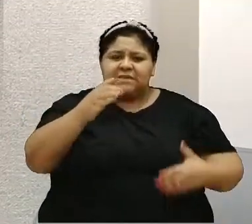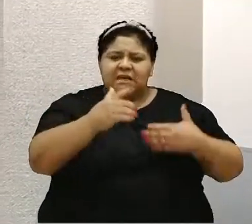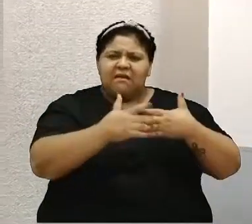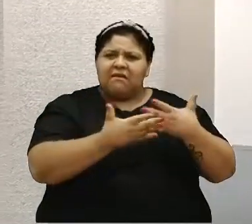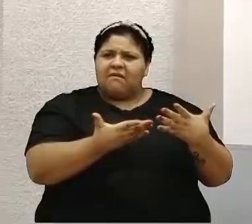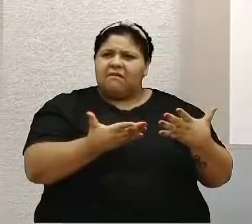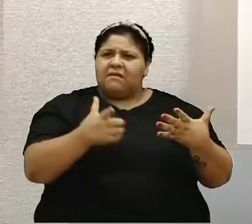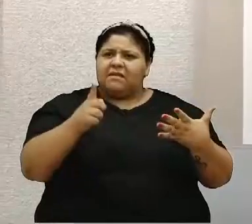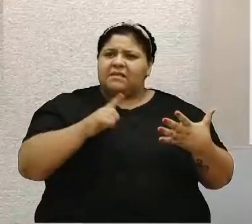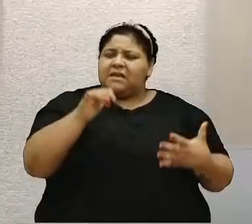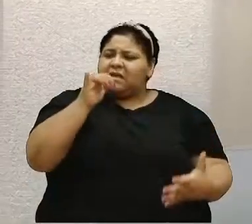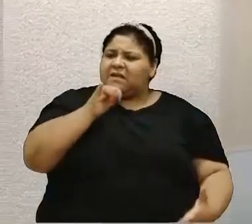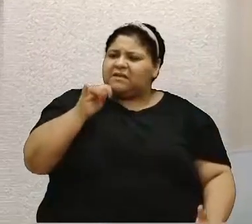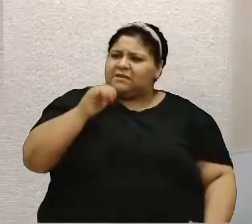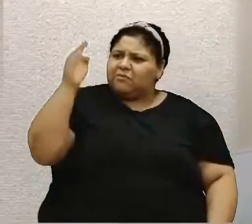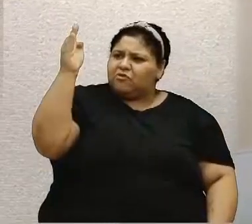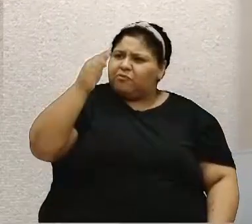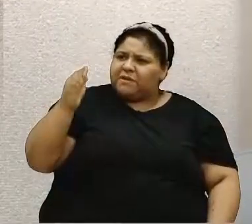inteiro. Tá?